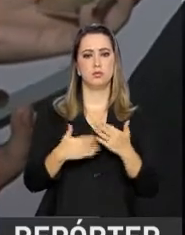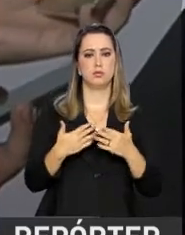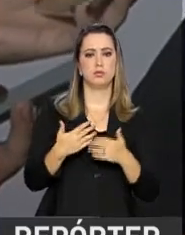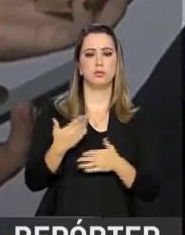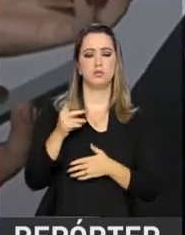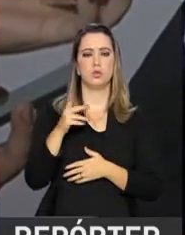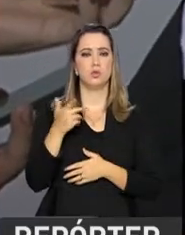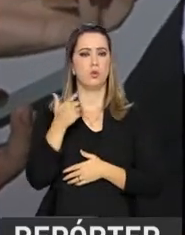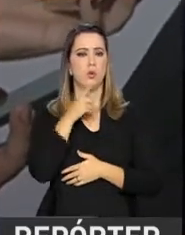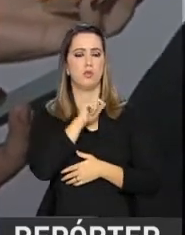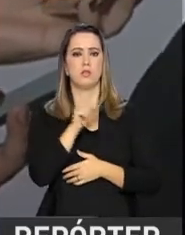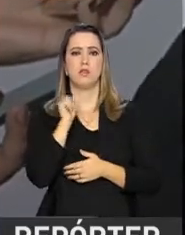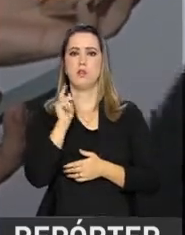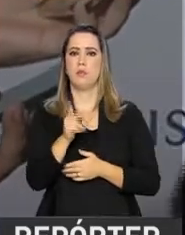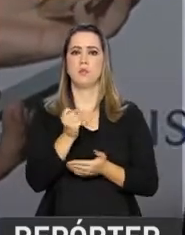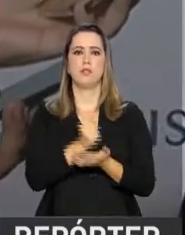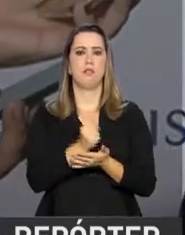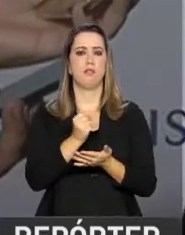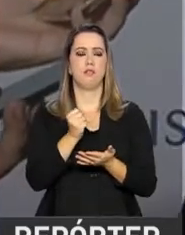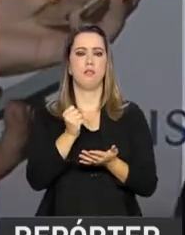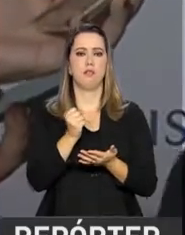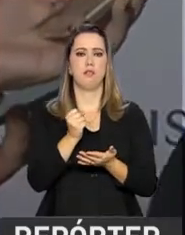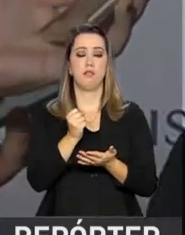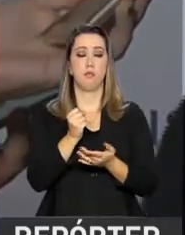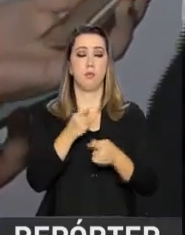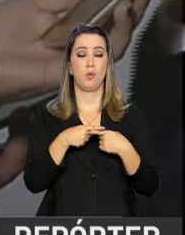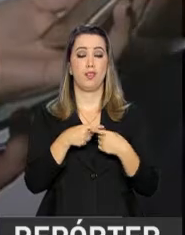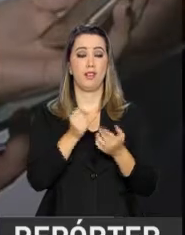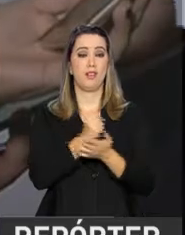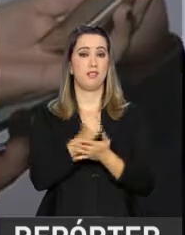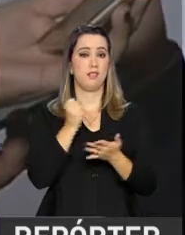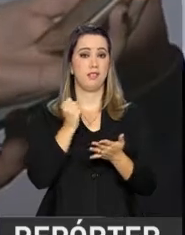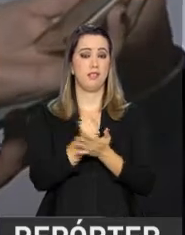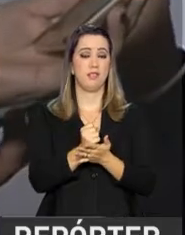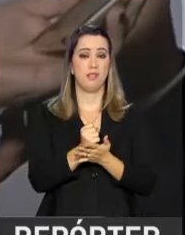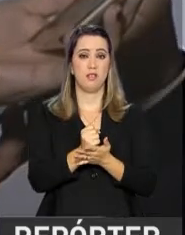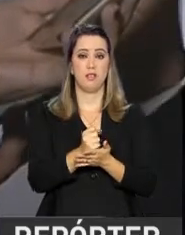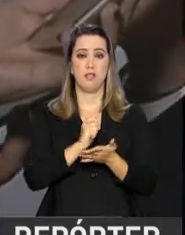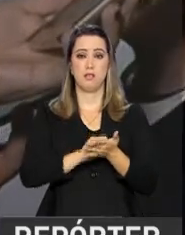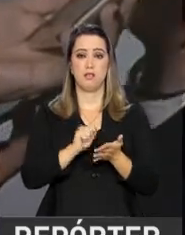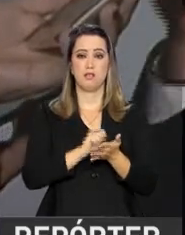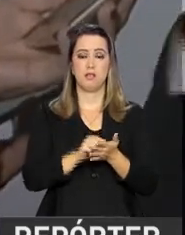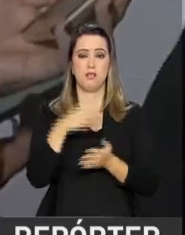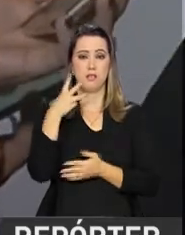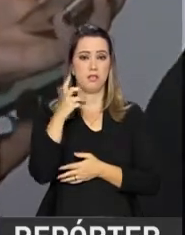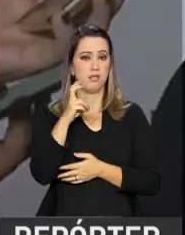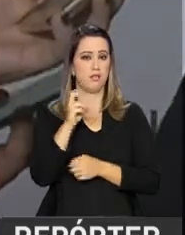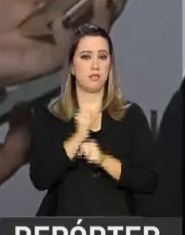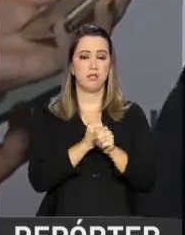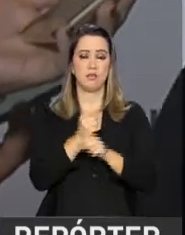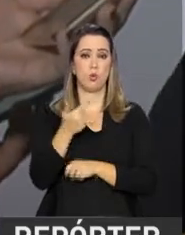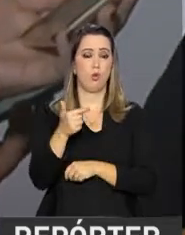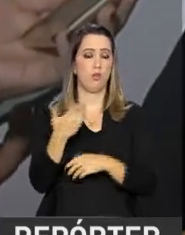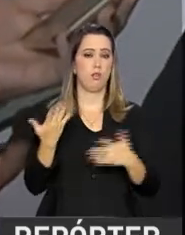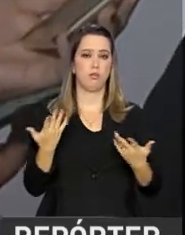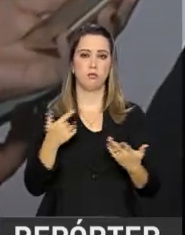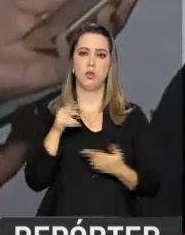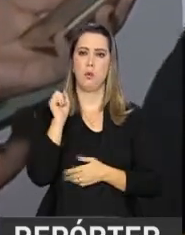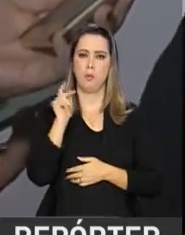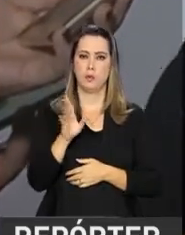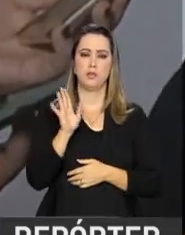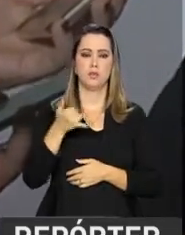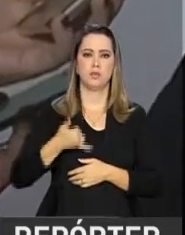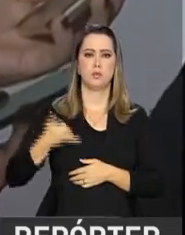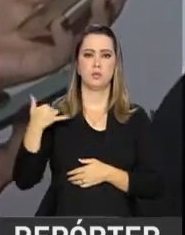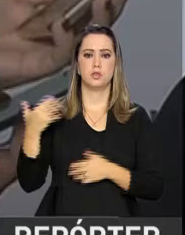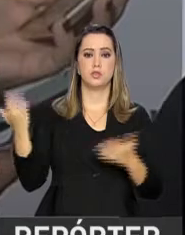não conseguir ter carteira assinada, por exemplo, durante os 35 anos. Portanto, eles já se aposentam por